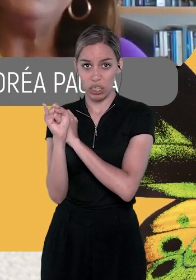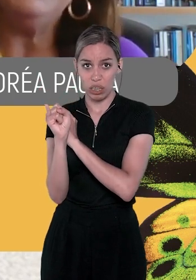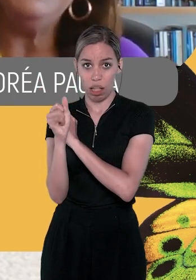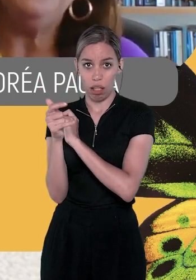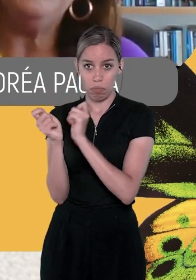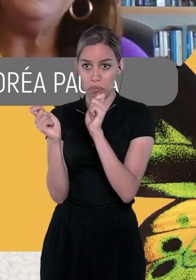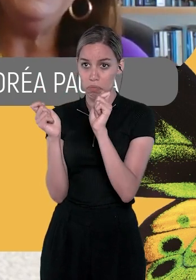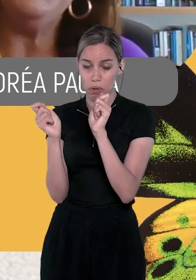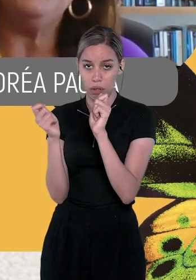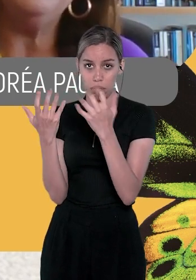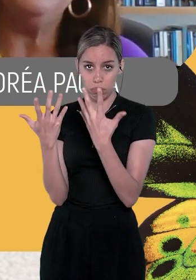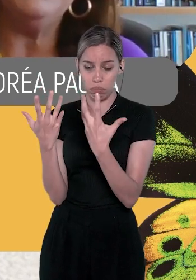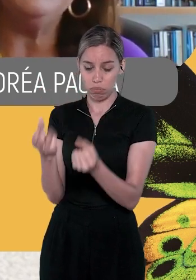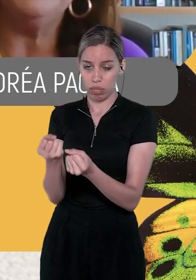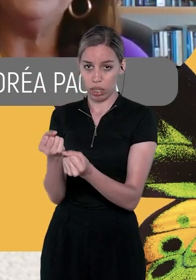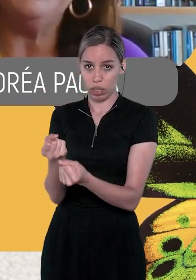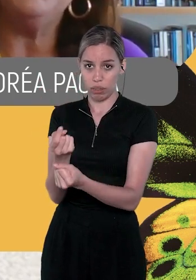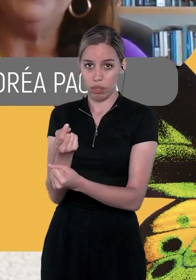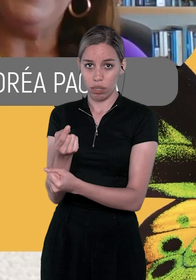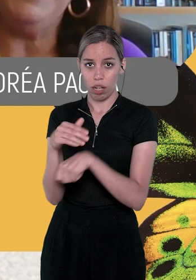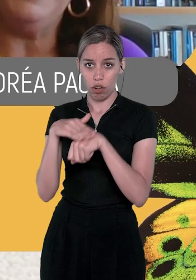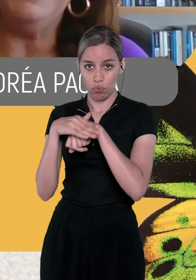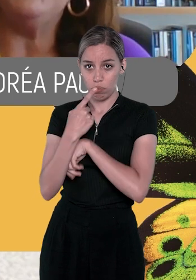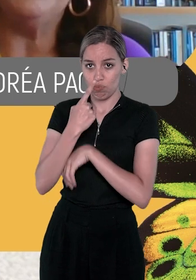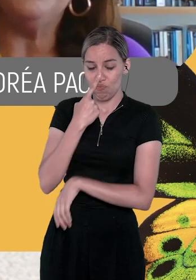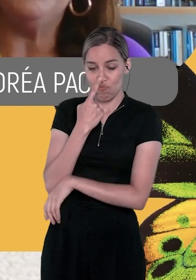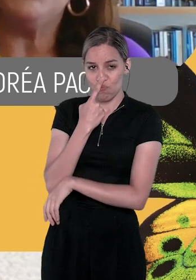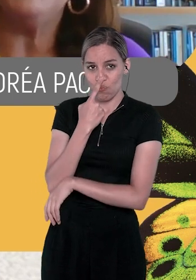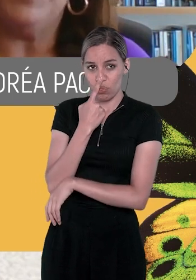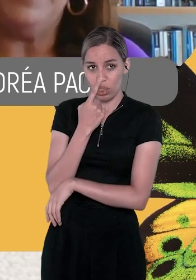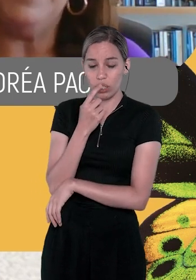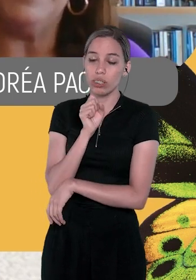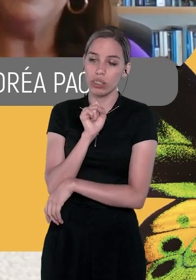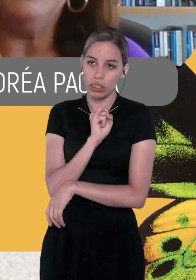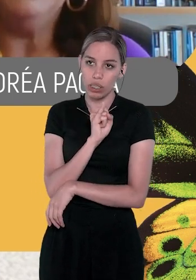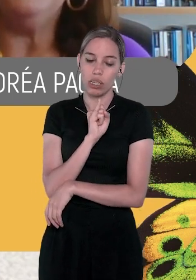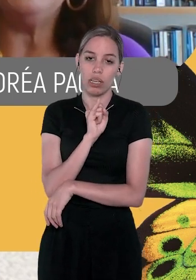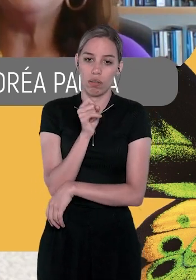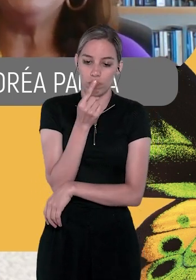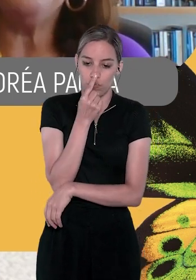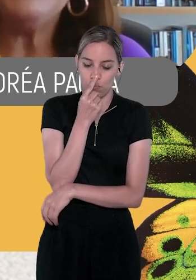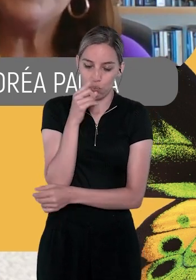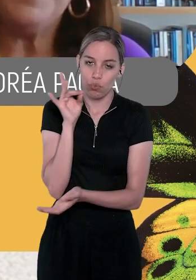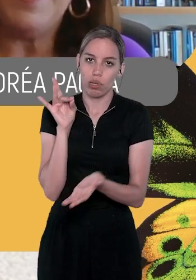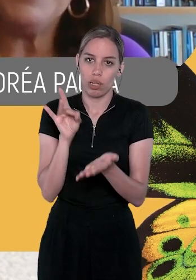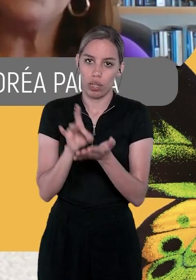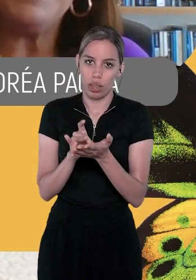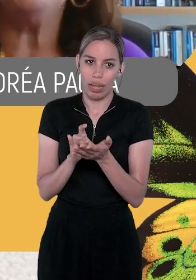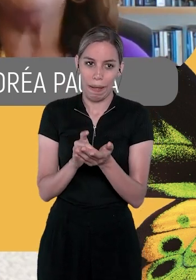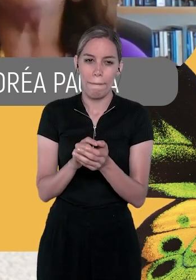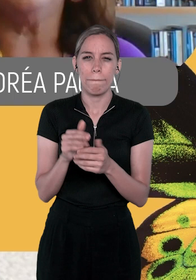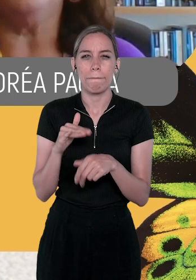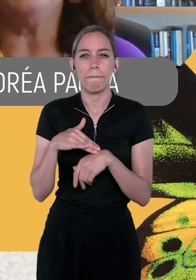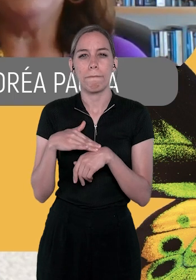difícil. E quando esse afeto vem de uma forma genuína, eu acho que é mais fácil,